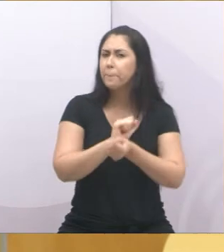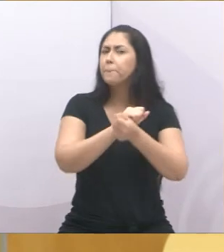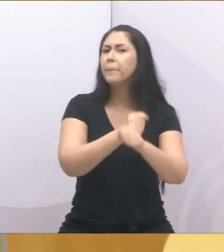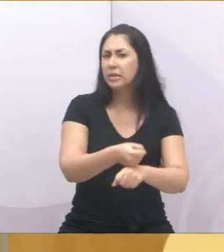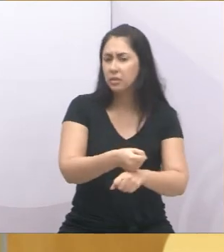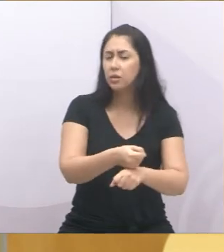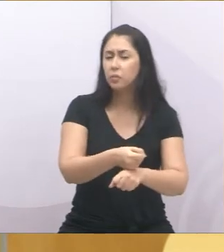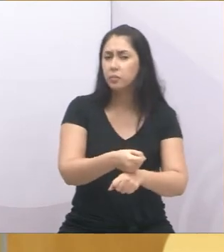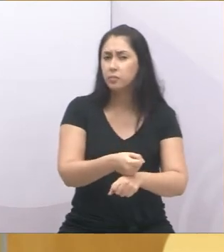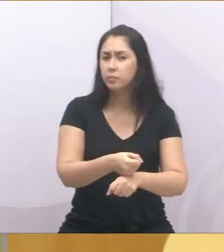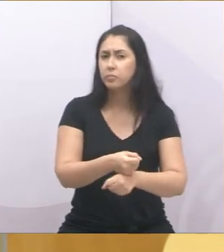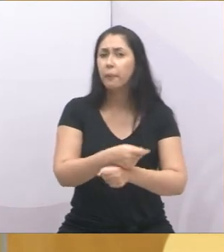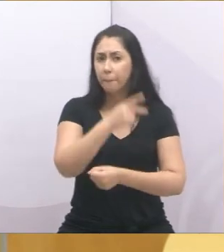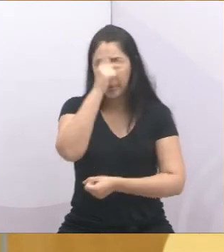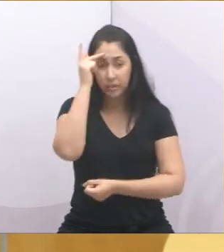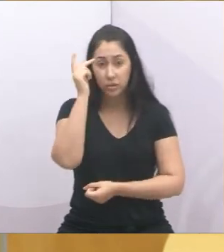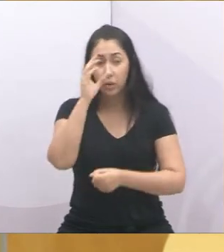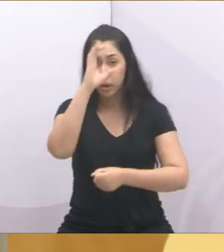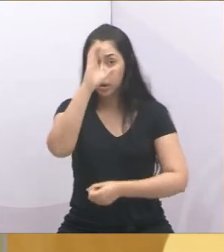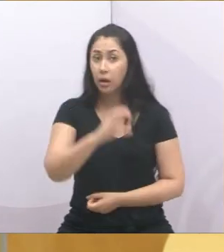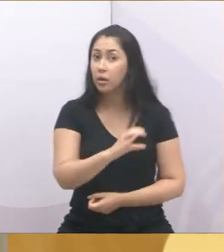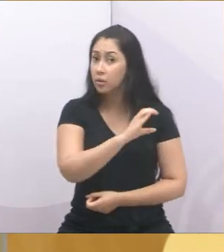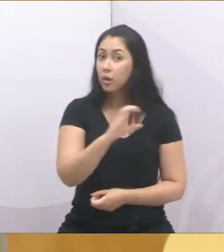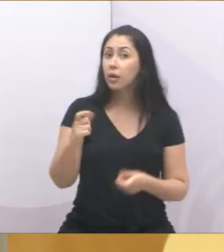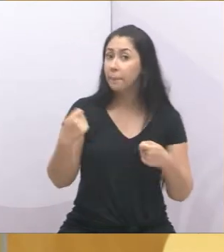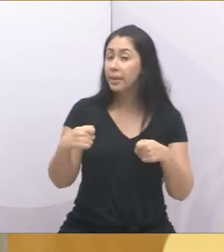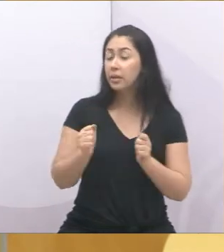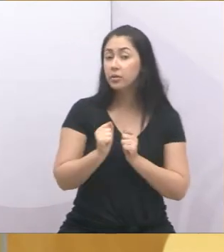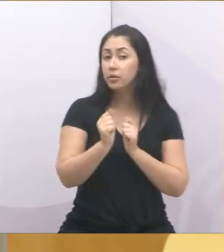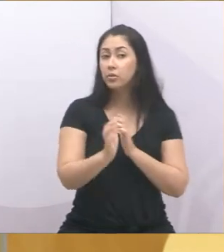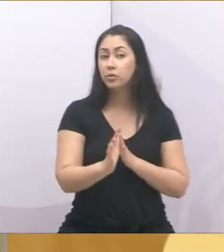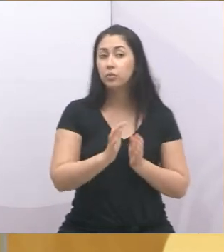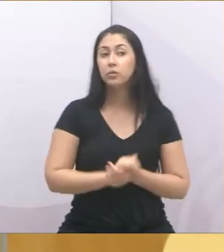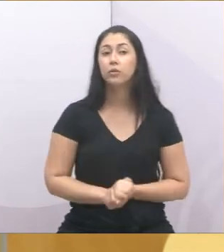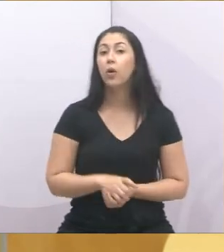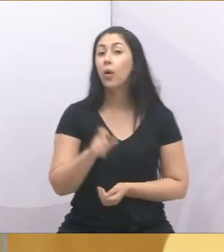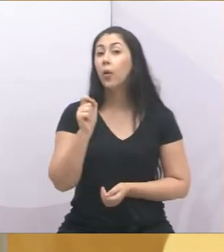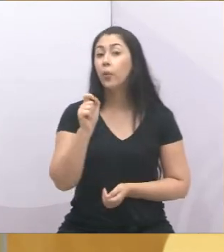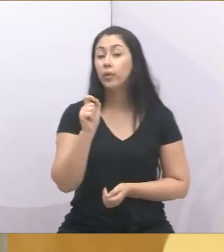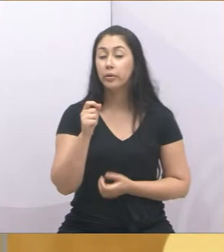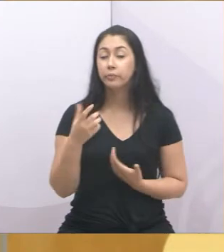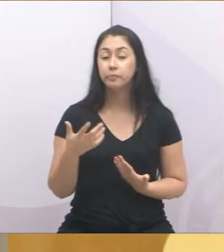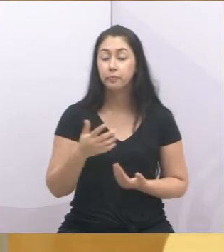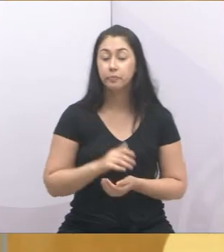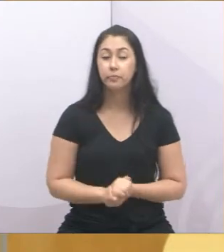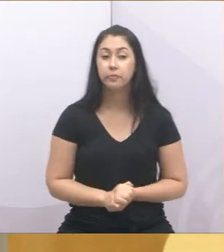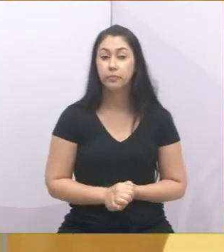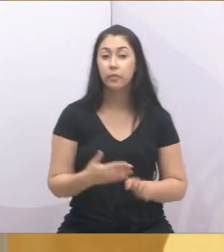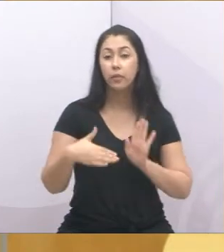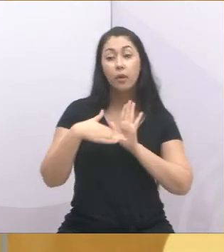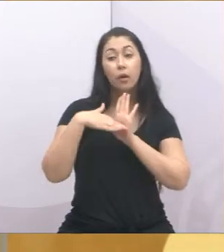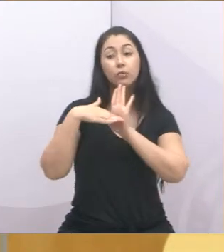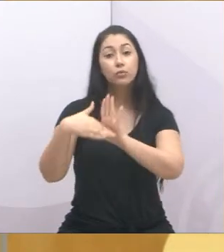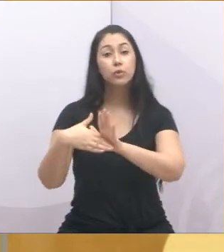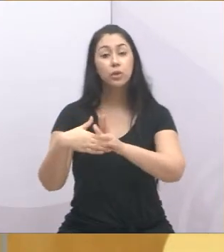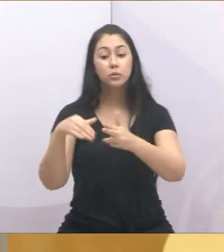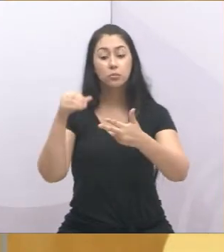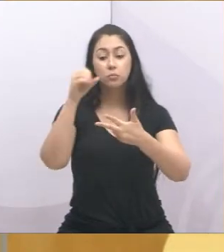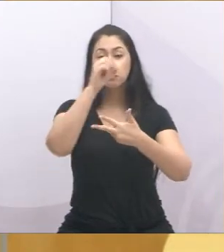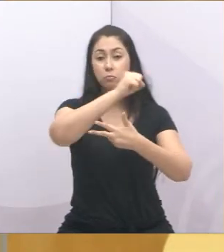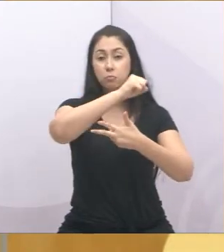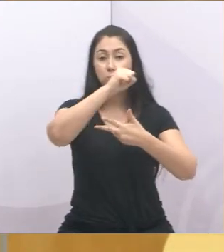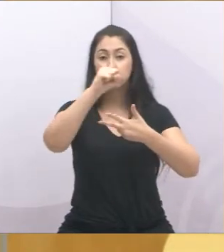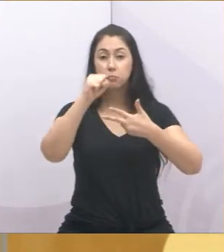do cidadão, frente à política: colaborar com os poderes